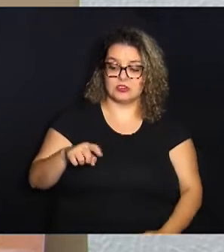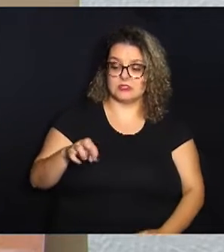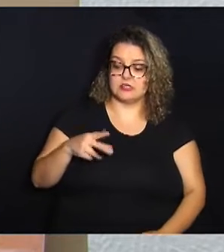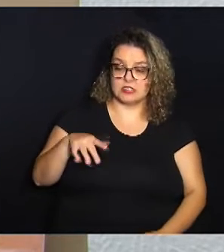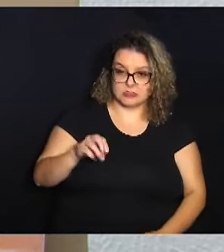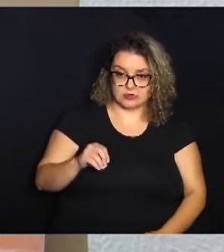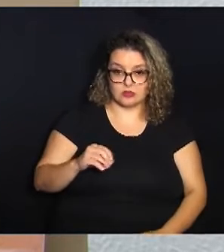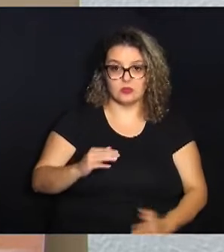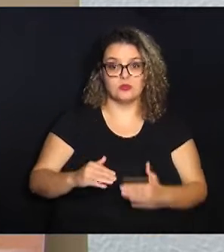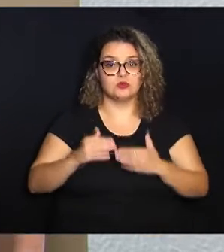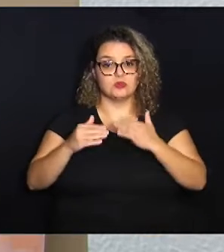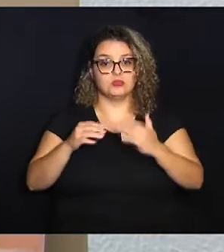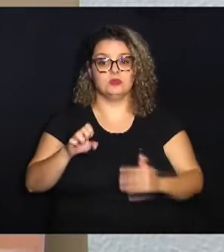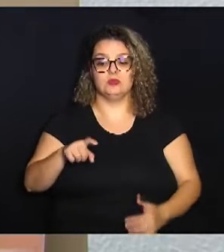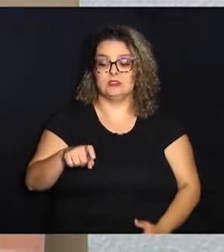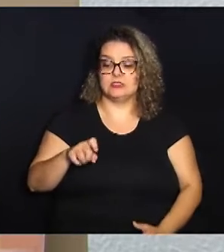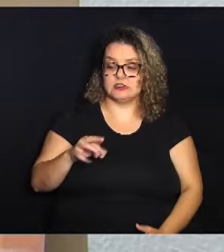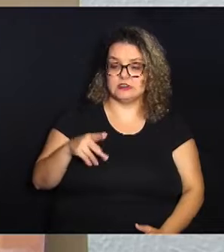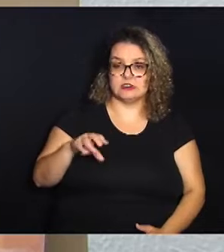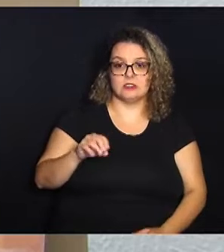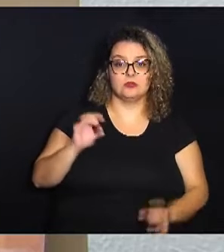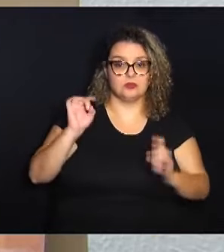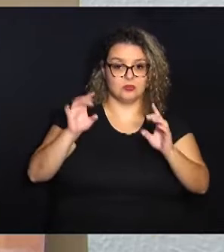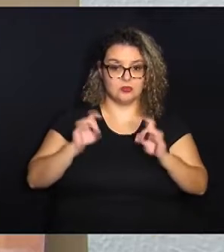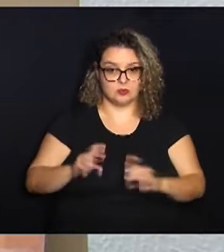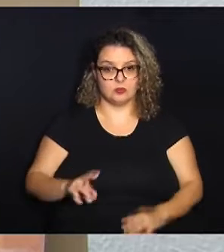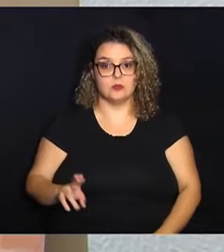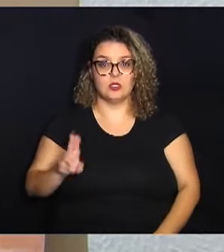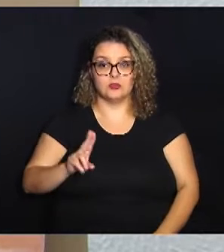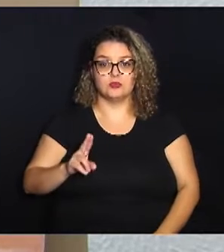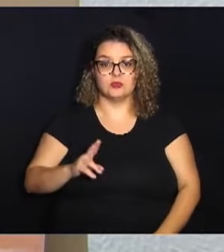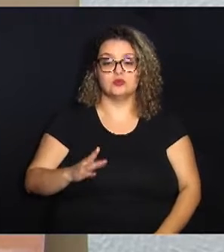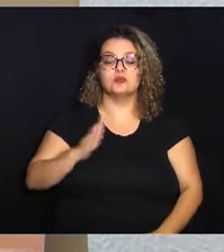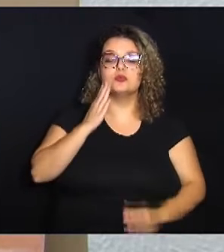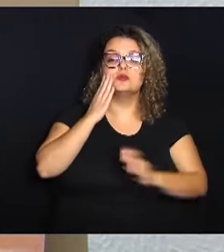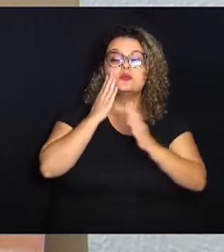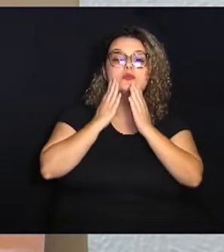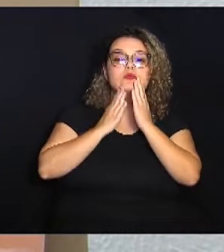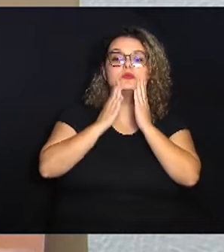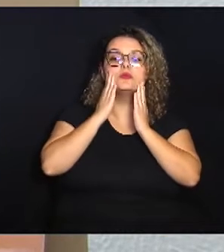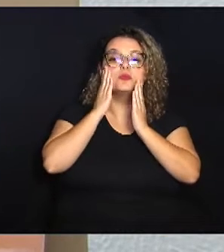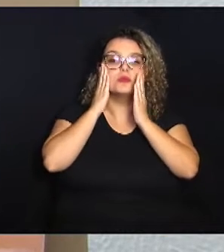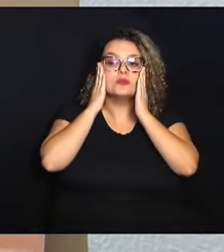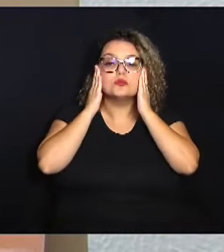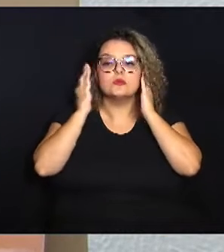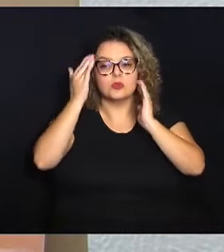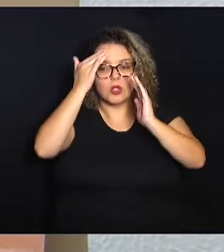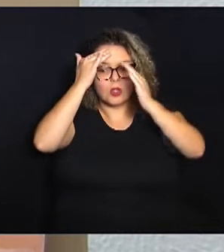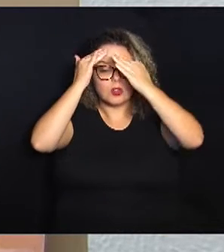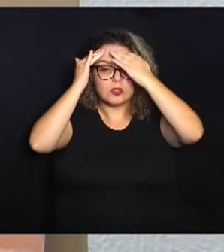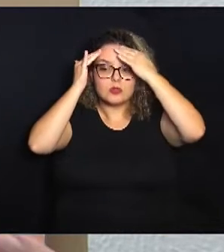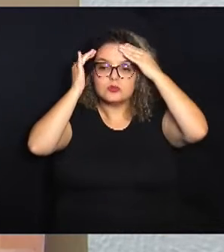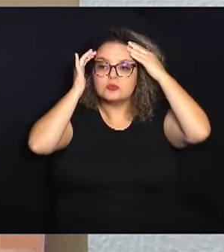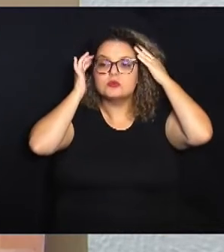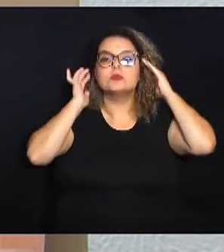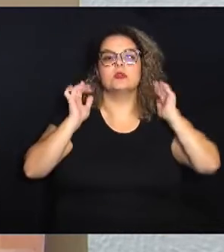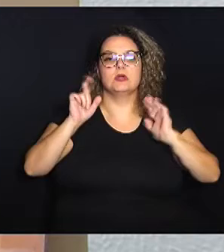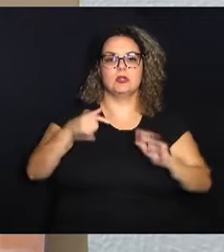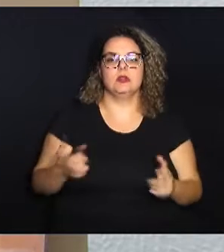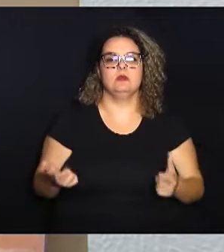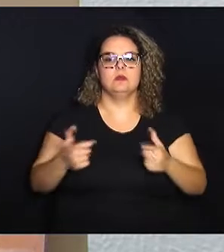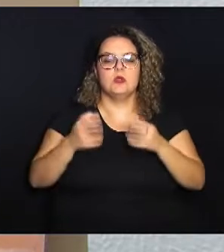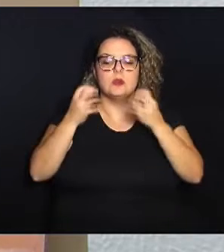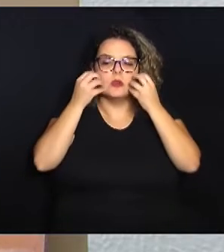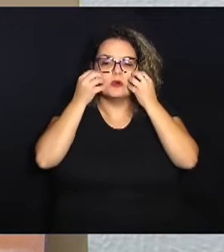e desenvolvemos um extrato específico para aplicação cosmética. Esse extrato ele tem características interessantes para redução de